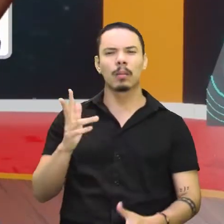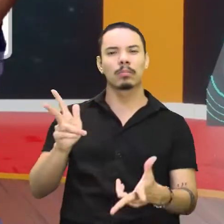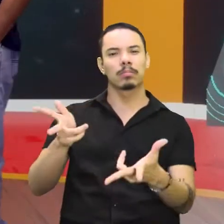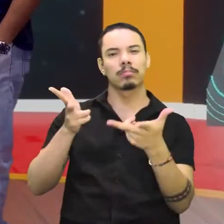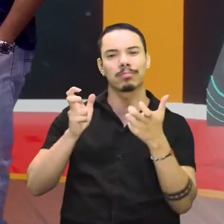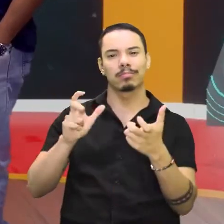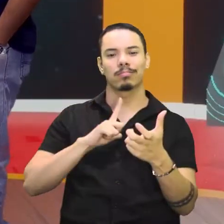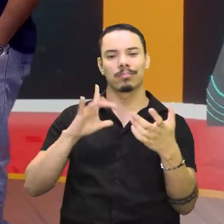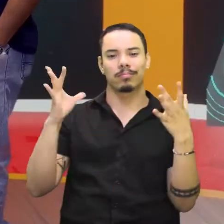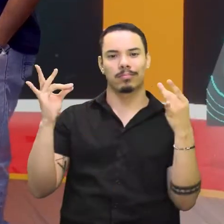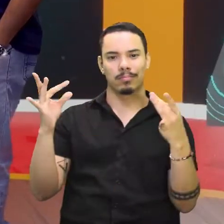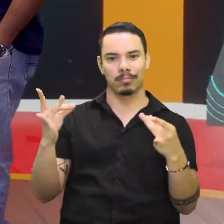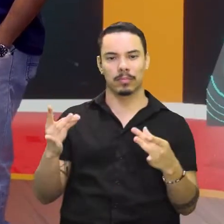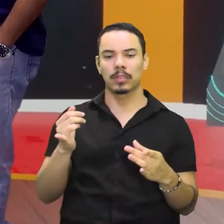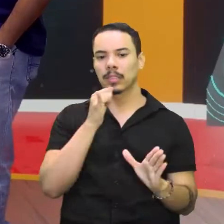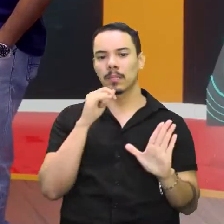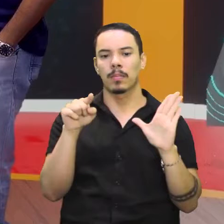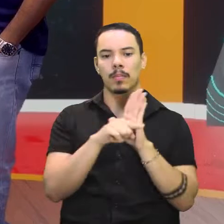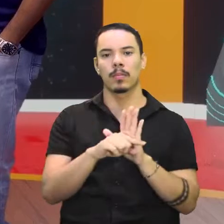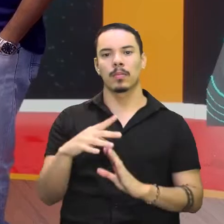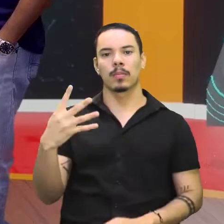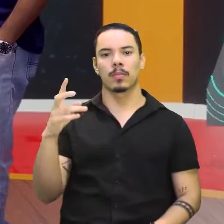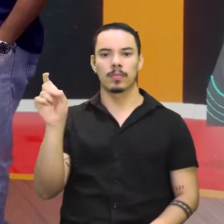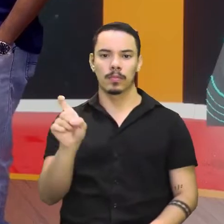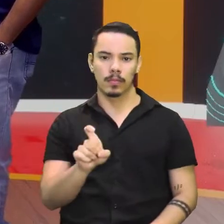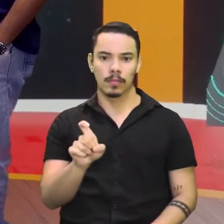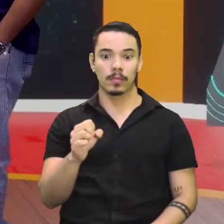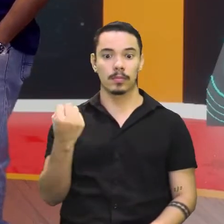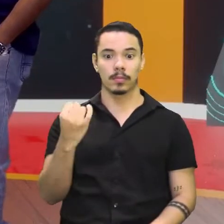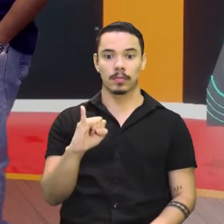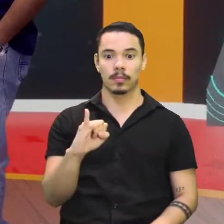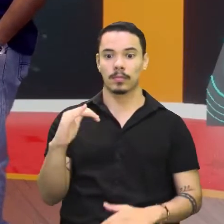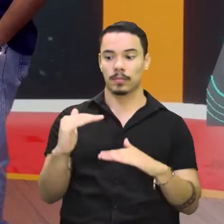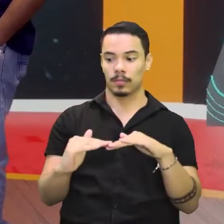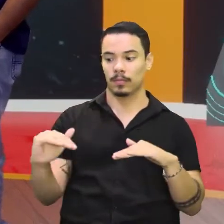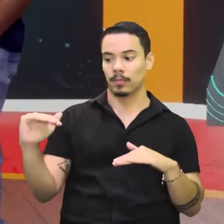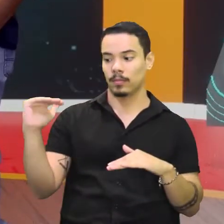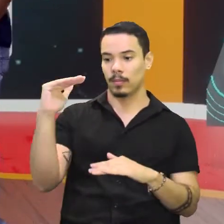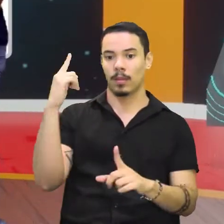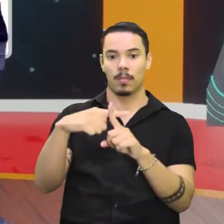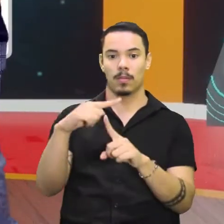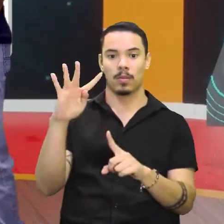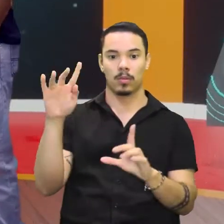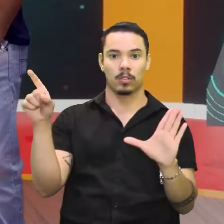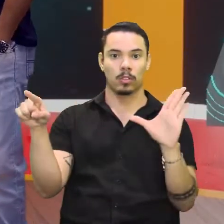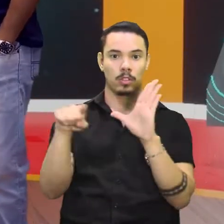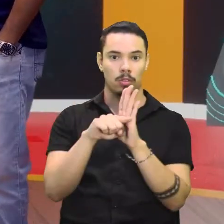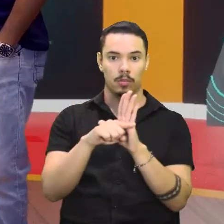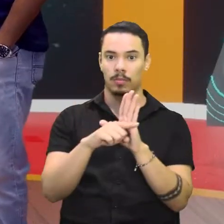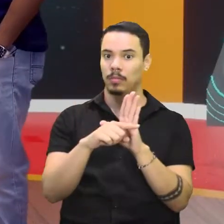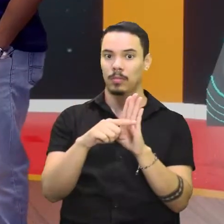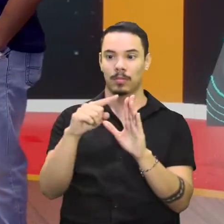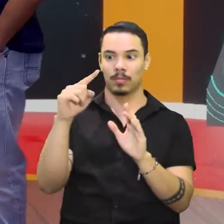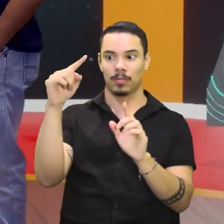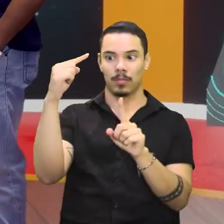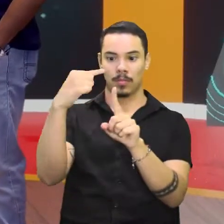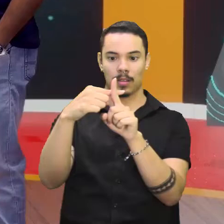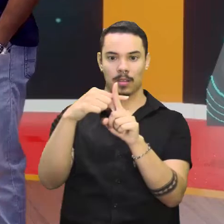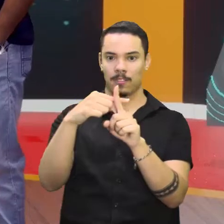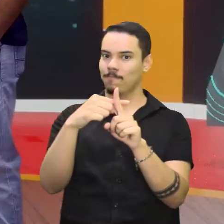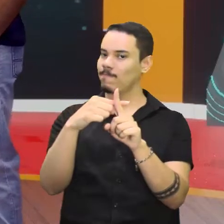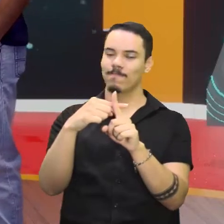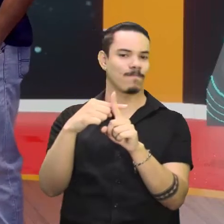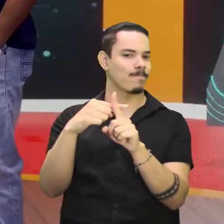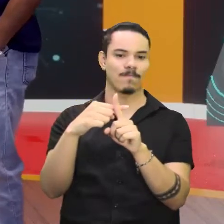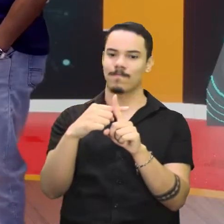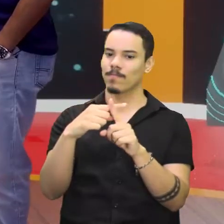aqui ó, é menos 4x. Se o de cima fosse mais 4x, tivesse os mesmos coeficientes numéricos, a mesma